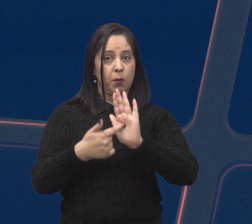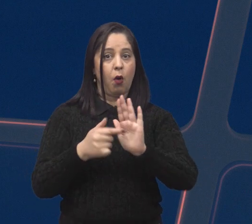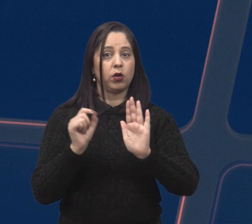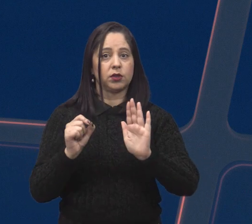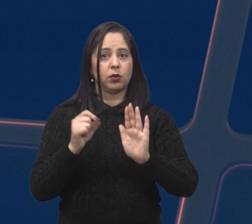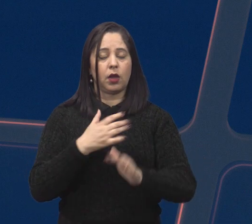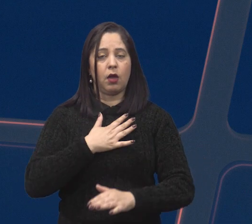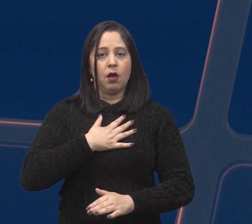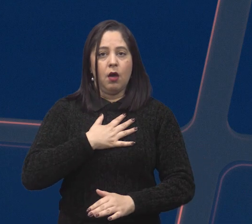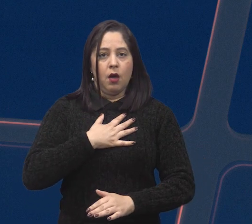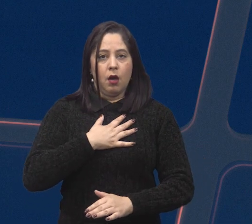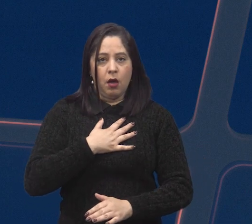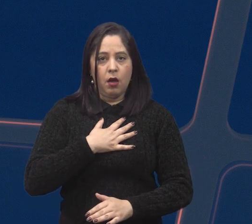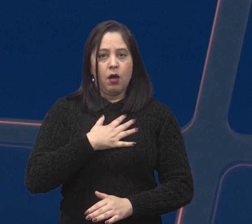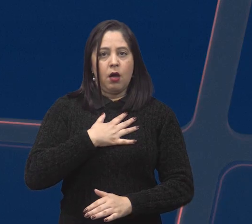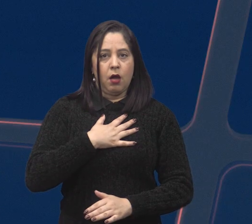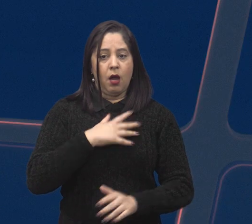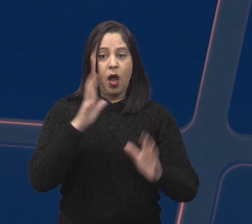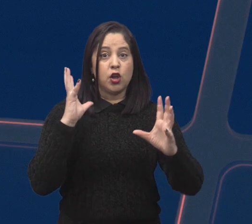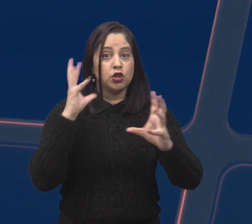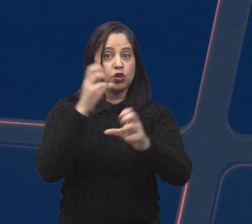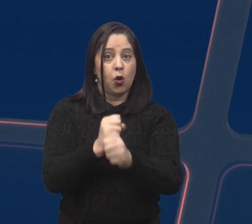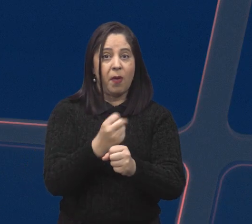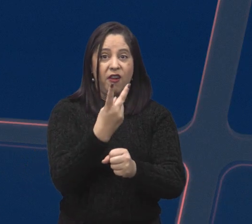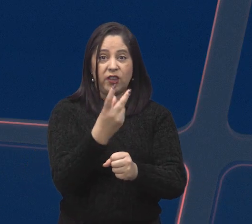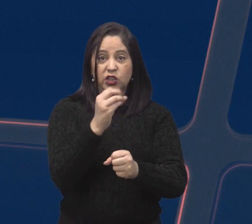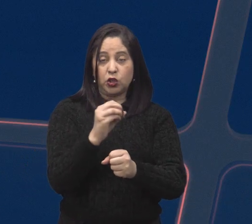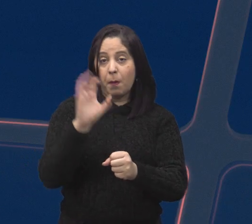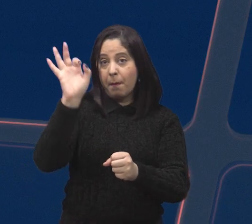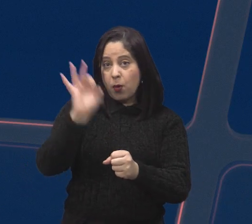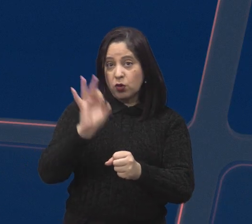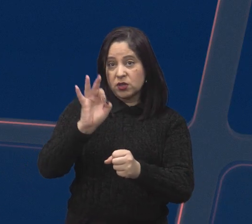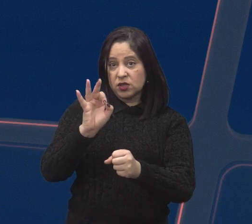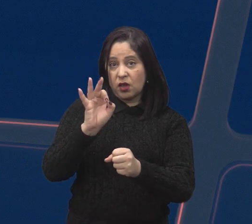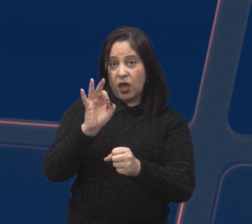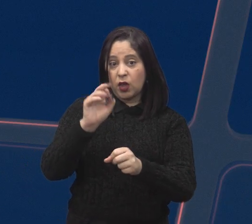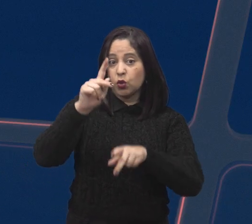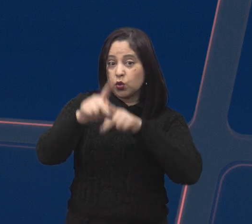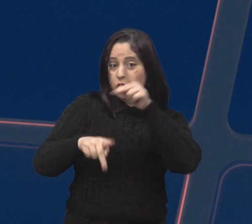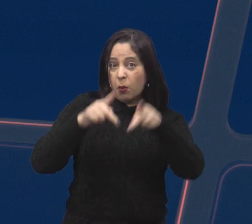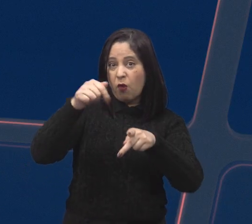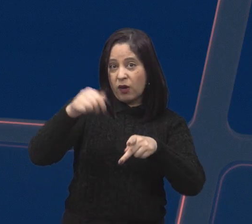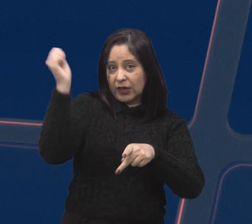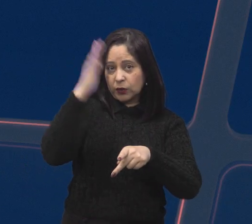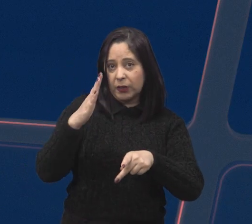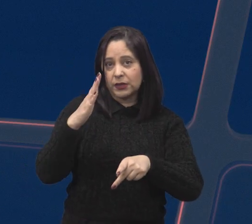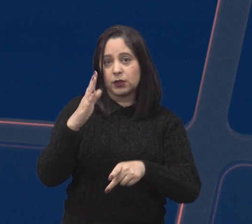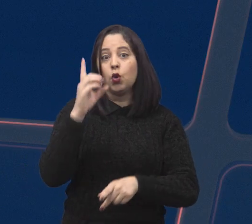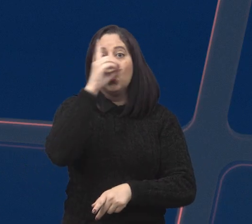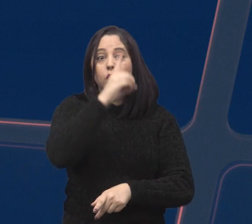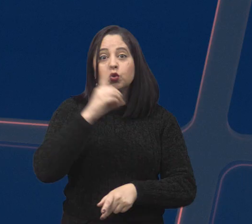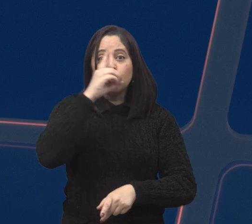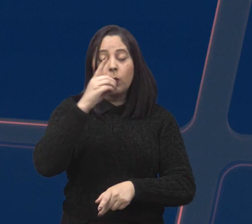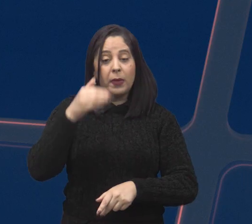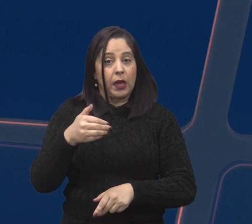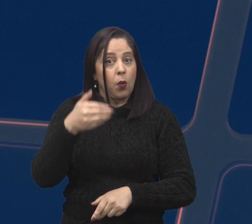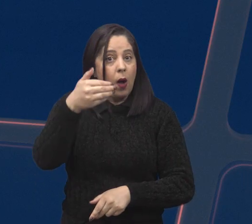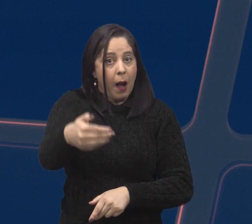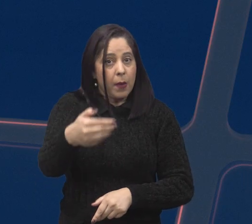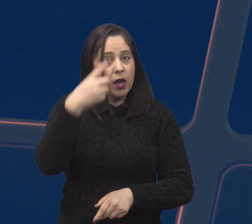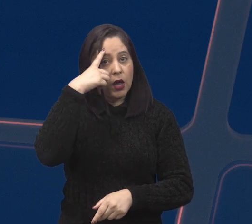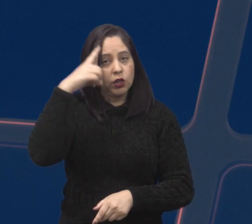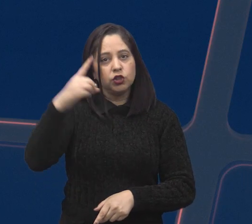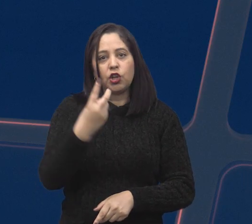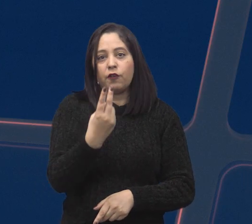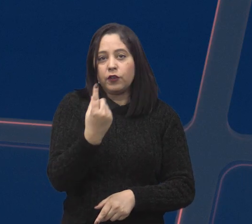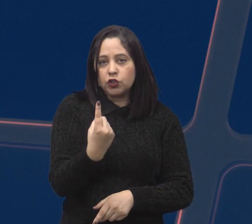asma atinge cerca de 20% da população do país. E no próximo domingo, amanhã, dia